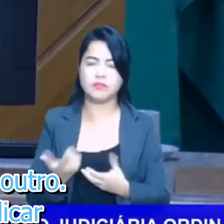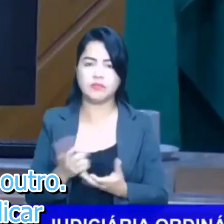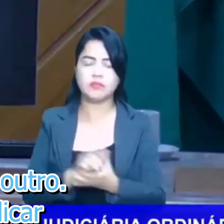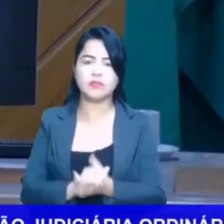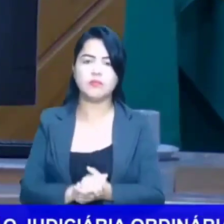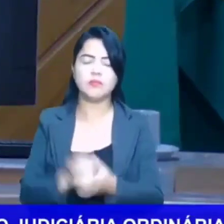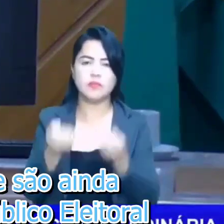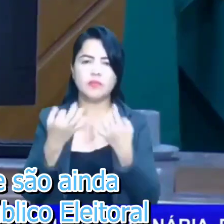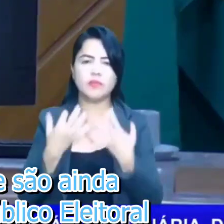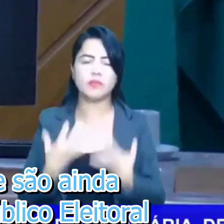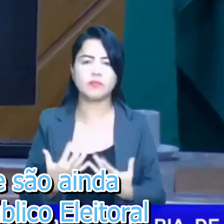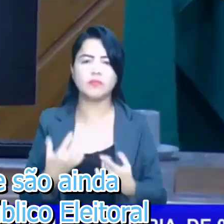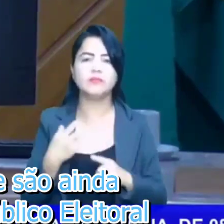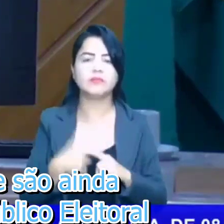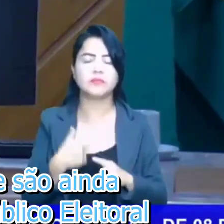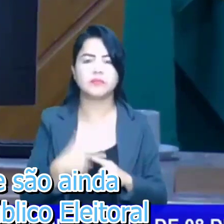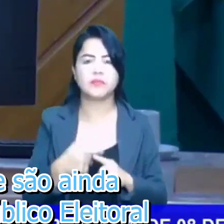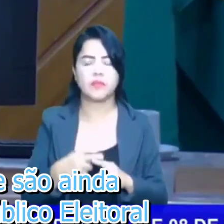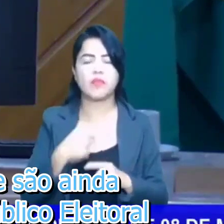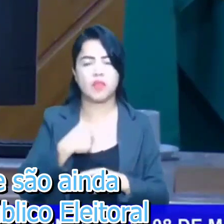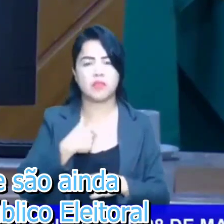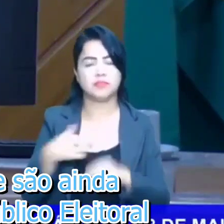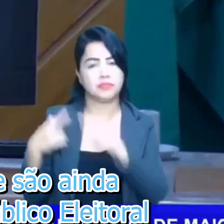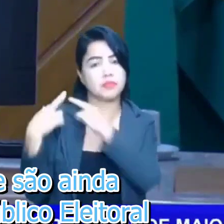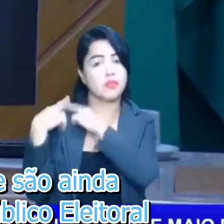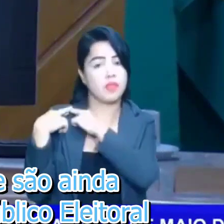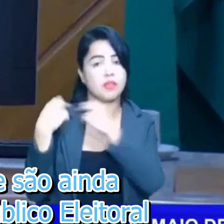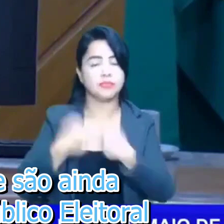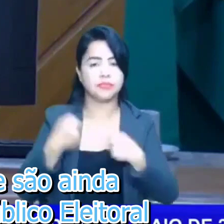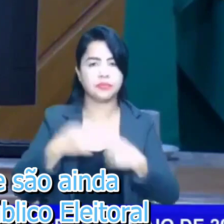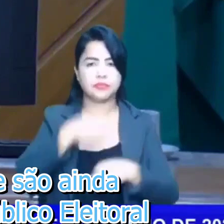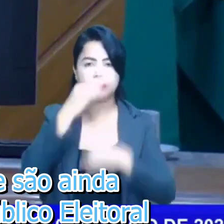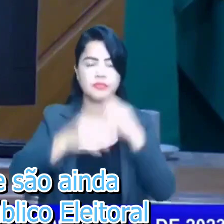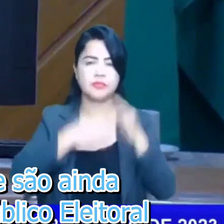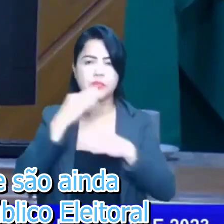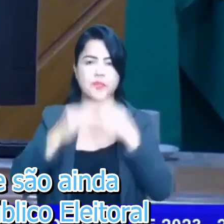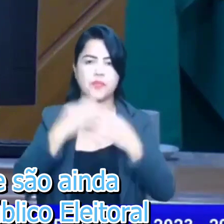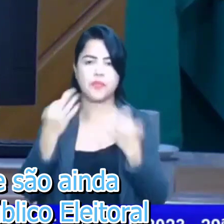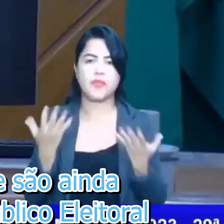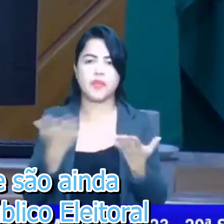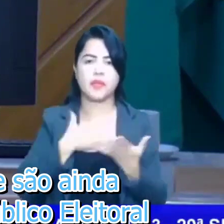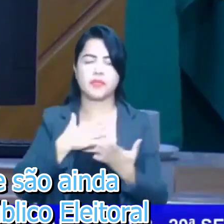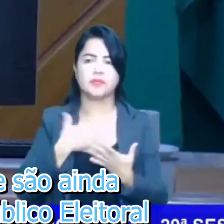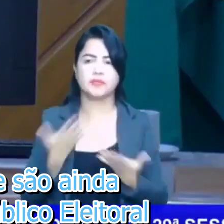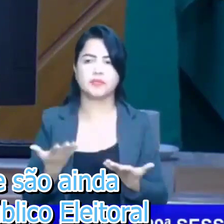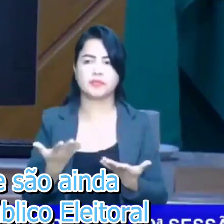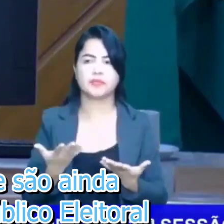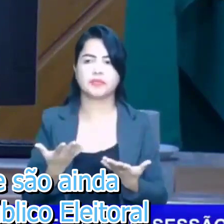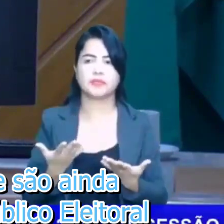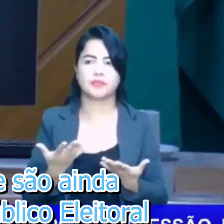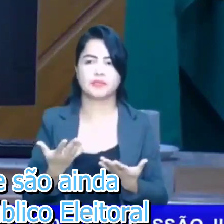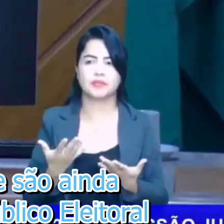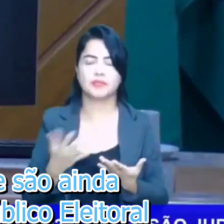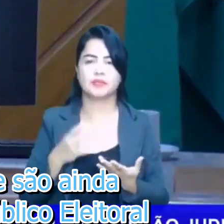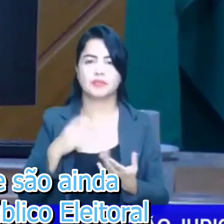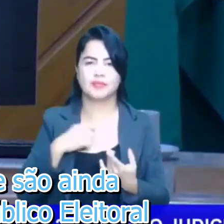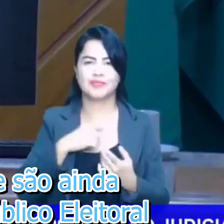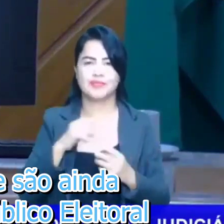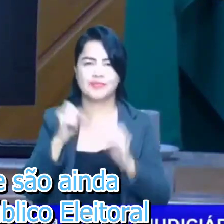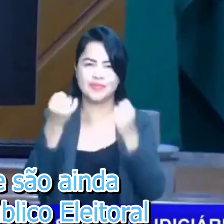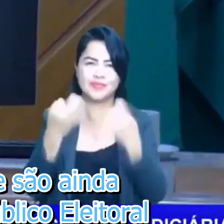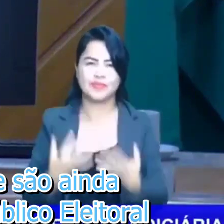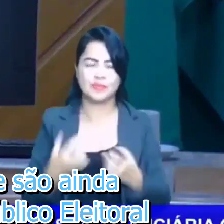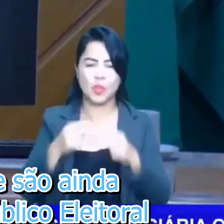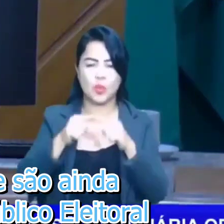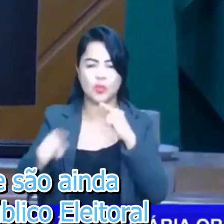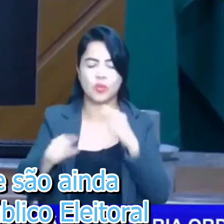Mas vou me explicar, até porque, enfim, é dever fundamentar as manifestações que são, ainda mais quando contradizem aquilo